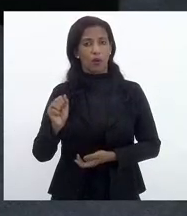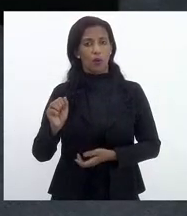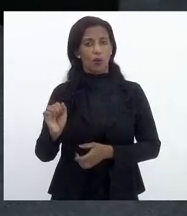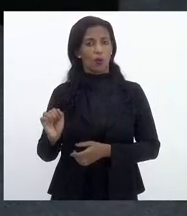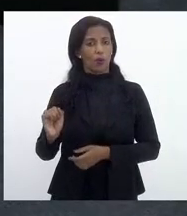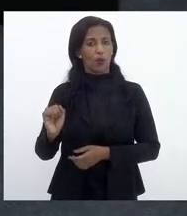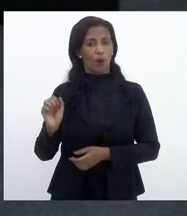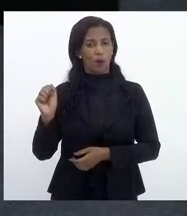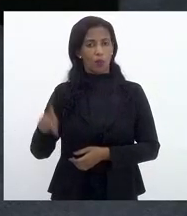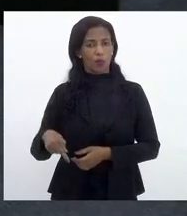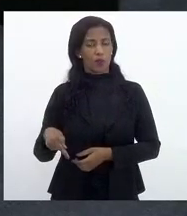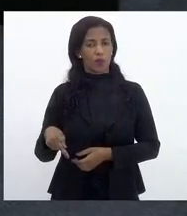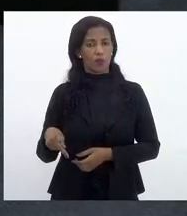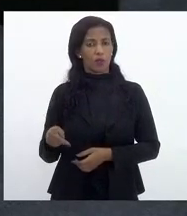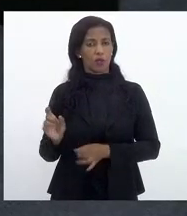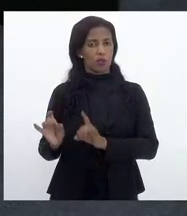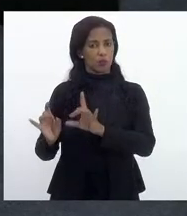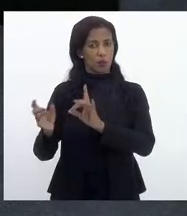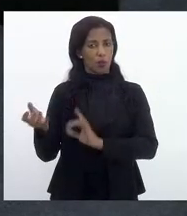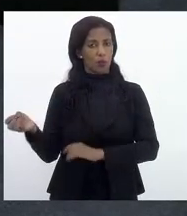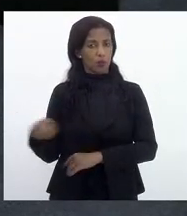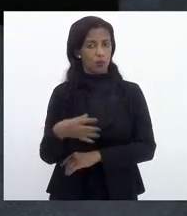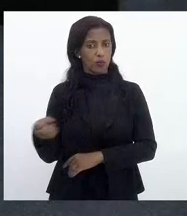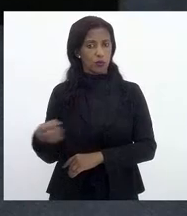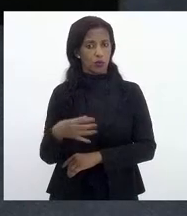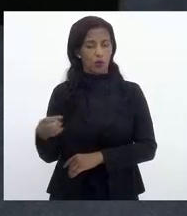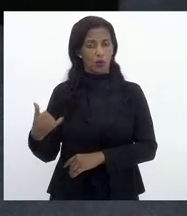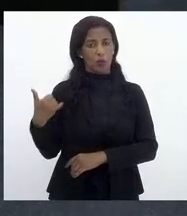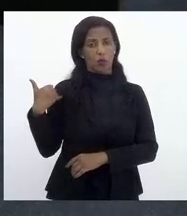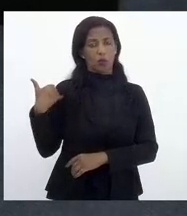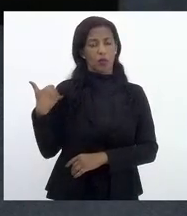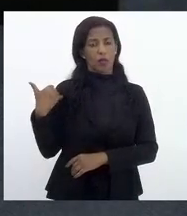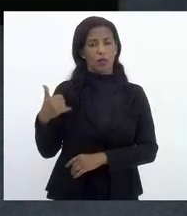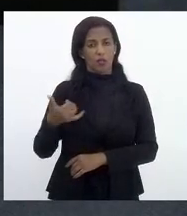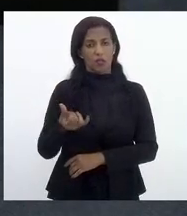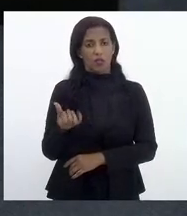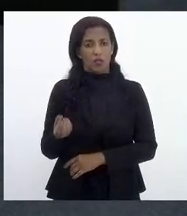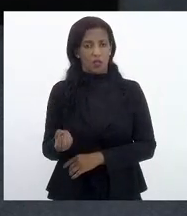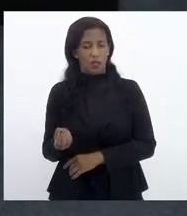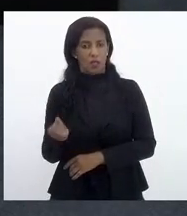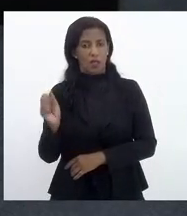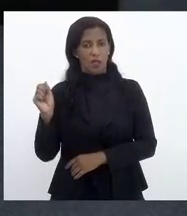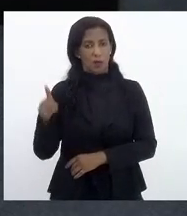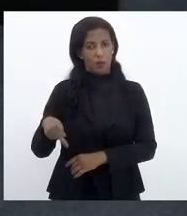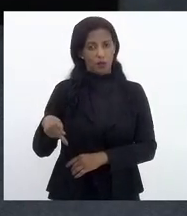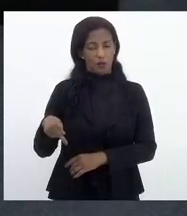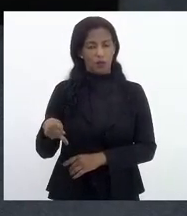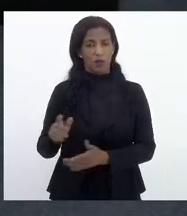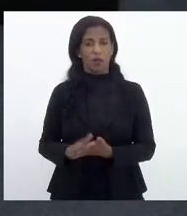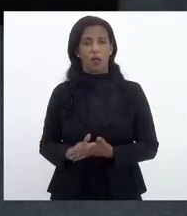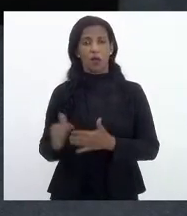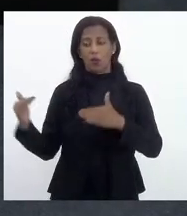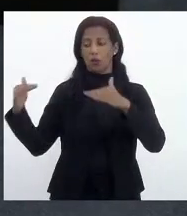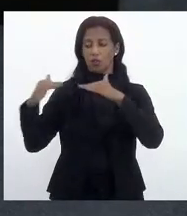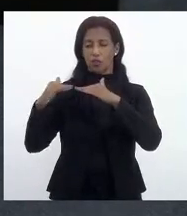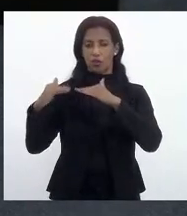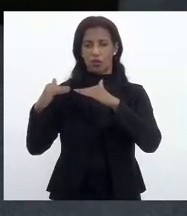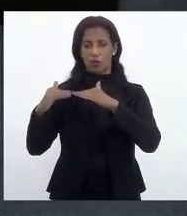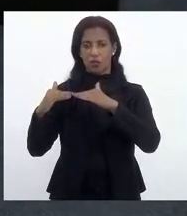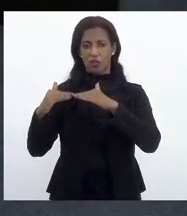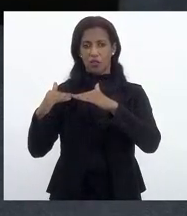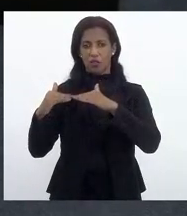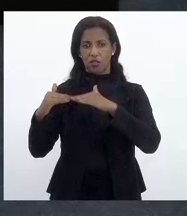especial por insalubridade para os novos porque ela colocou um idade mínima de 60 anos a pois poderia pensar habilidade quando a pessoa atinge o limite